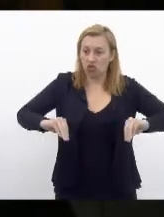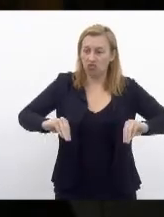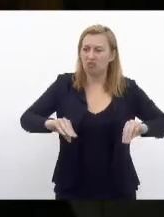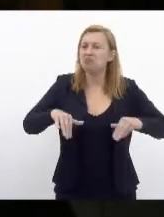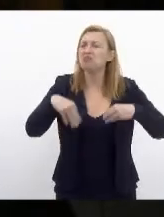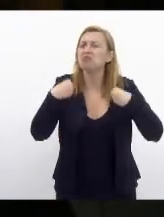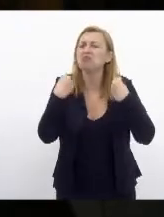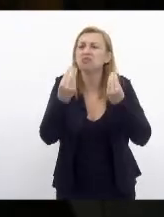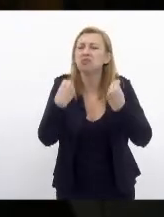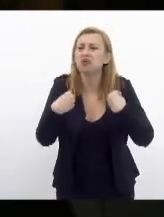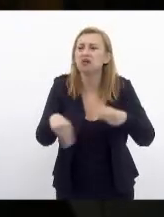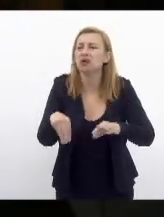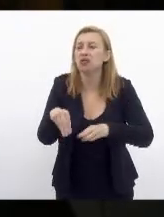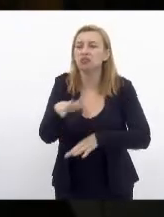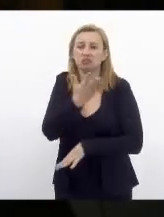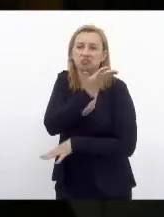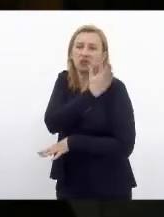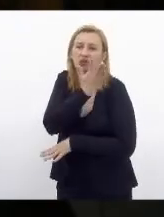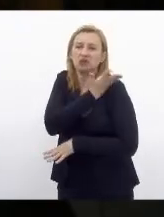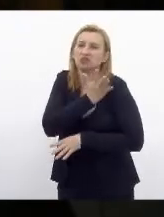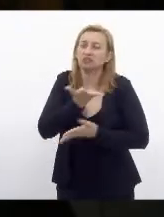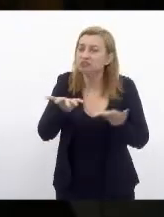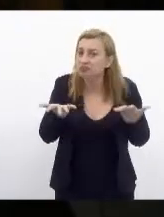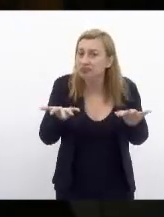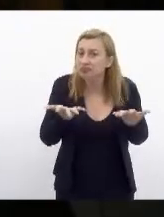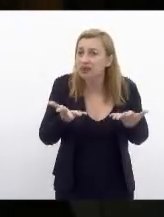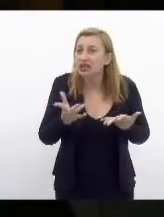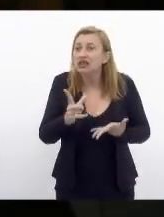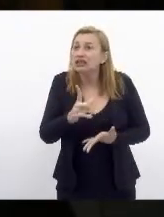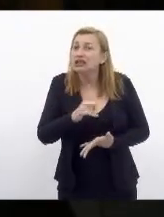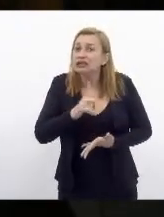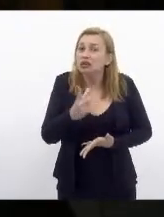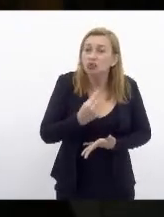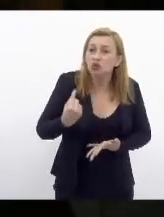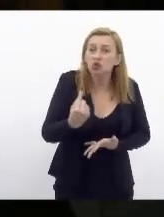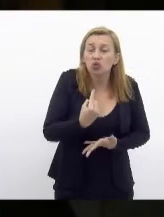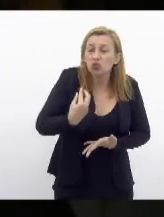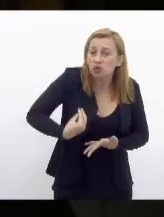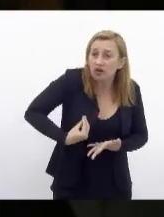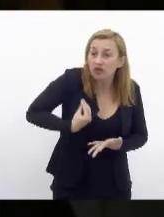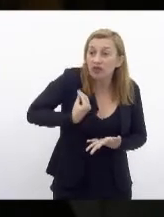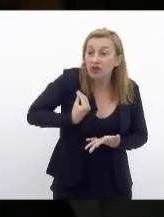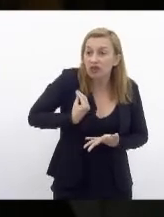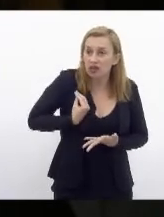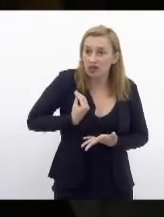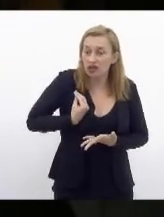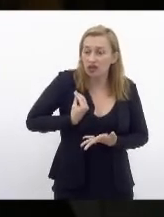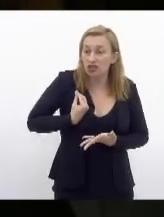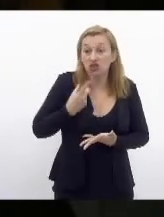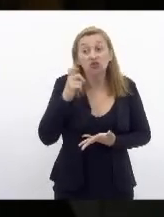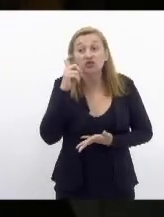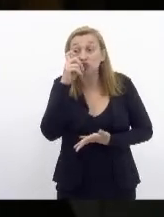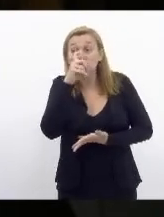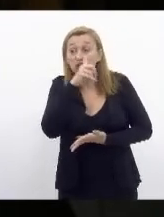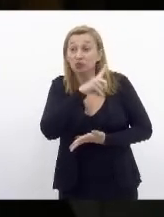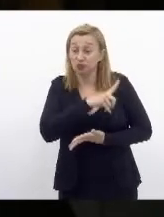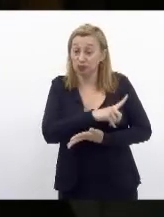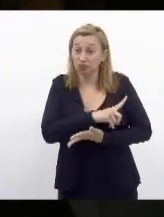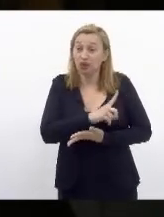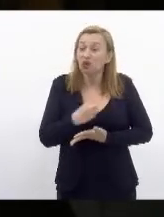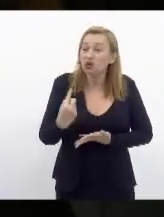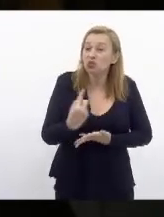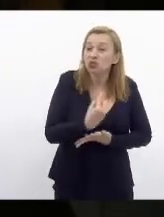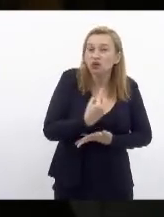preconceito? Se nós temos uma vida tão efêmera, e o